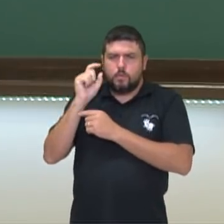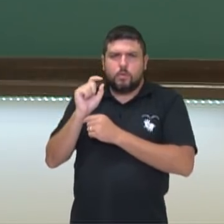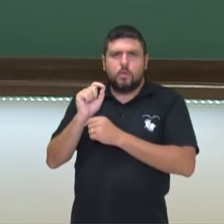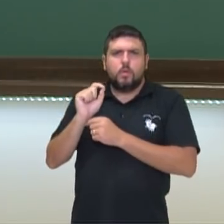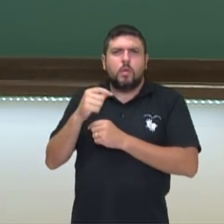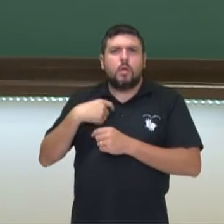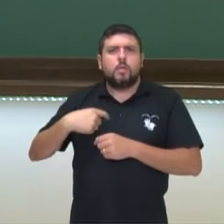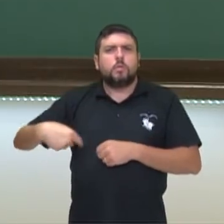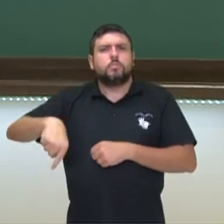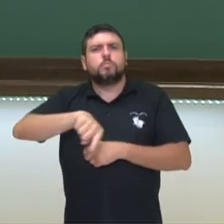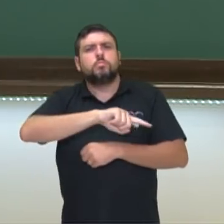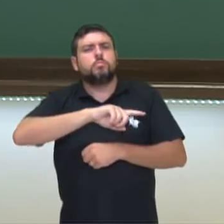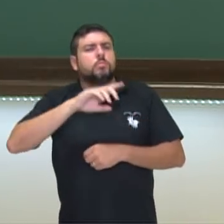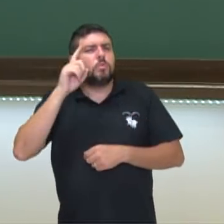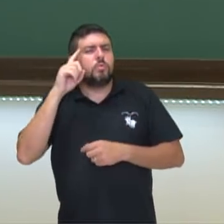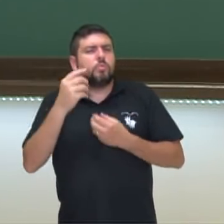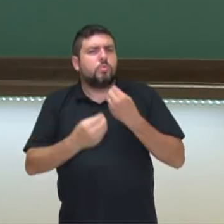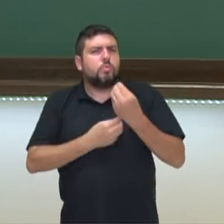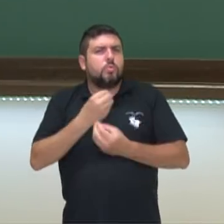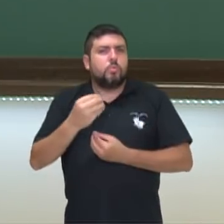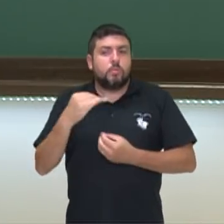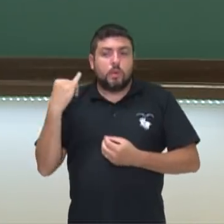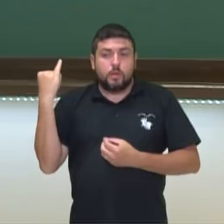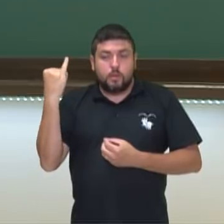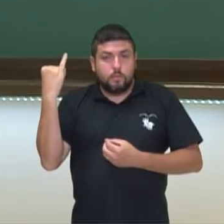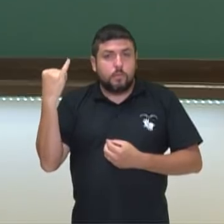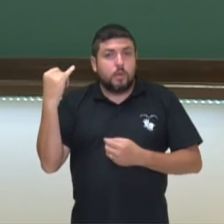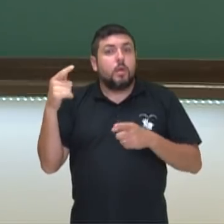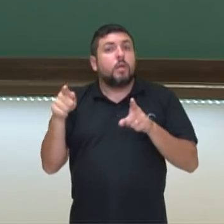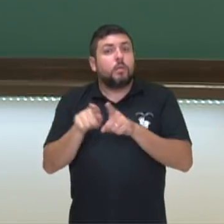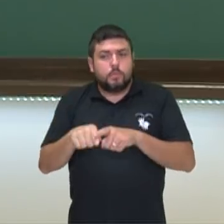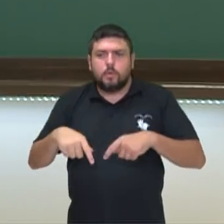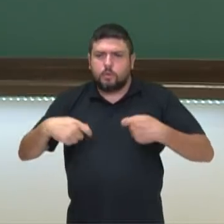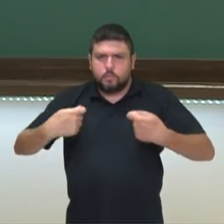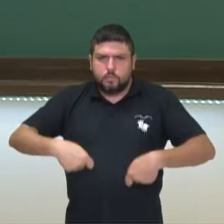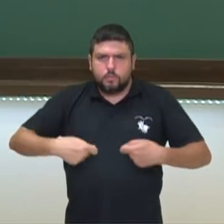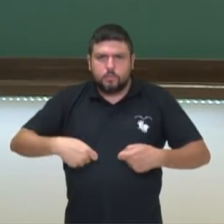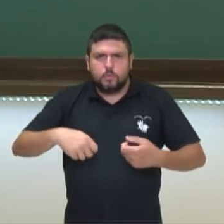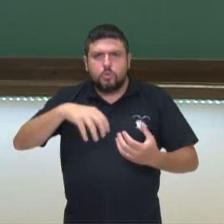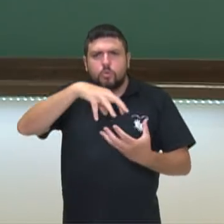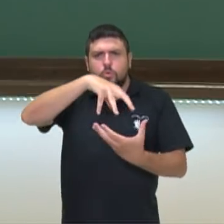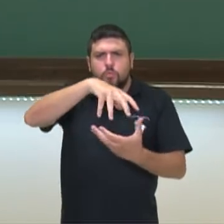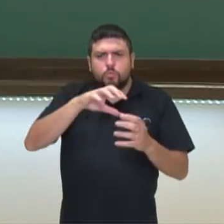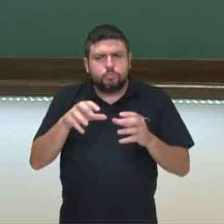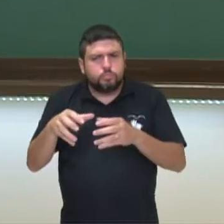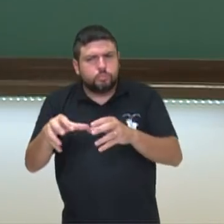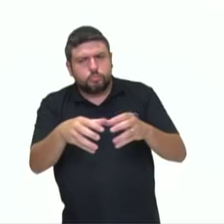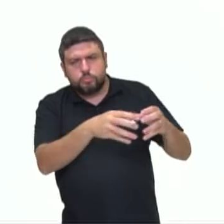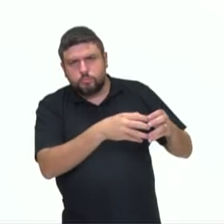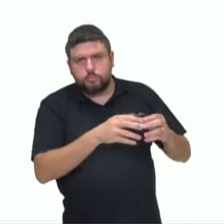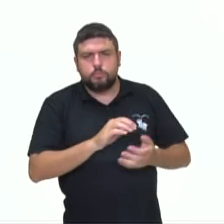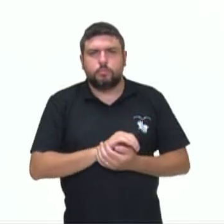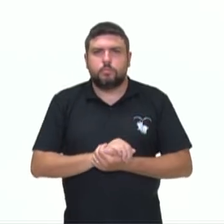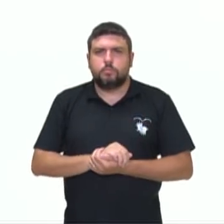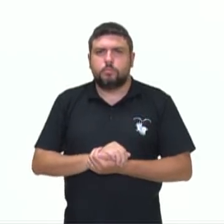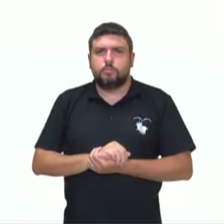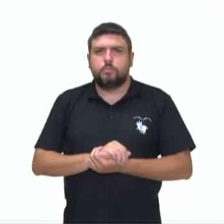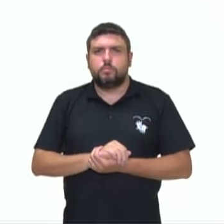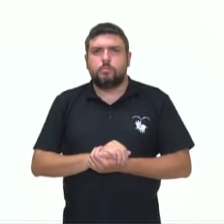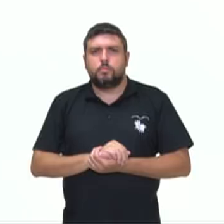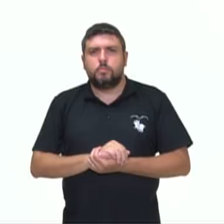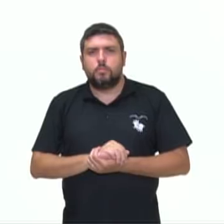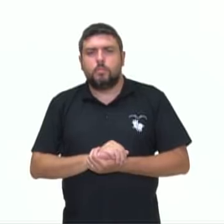levantar mais questões sobre a importância e necessidade das organizações mundiais, tá ok? Então, analisando